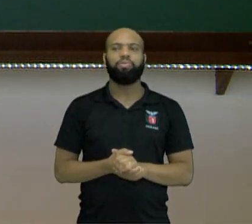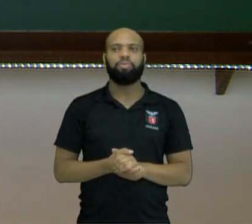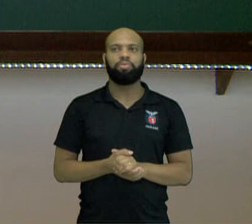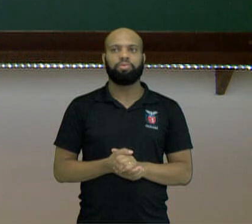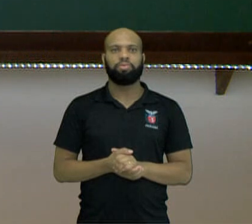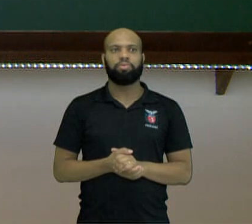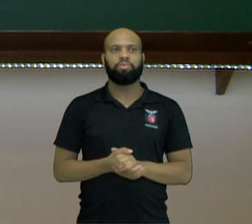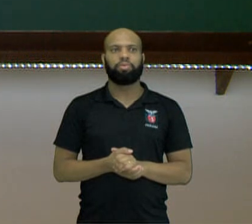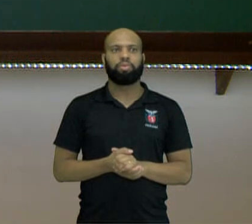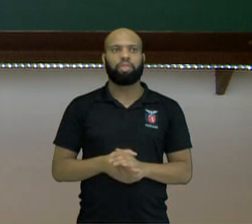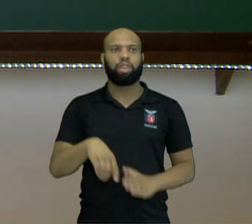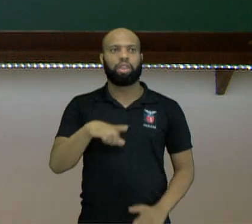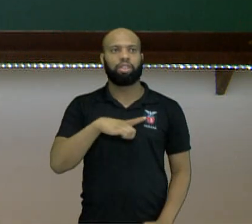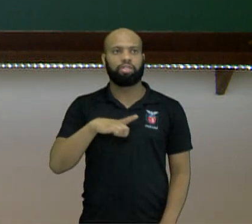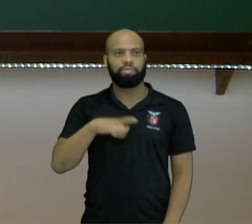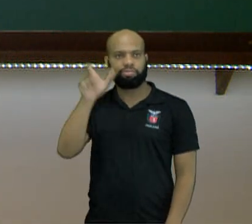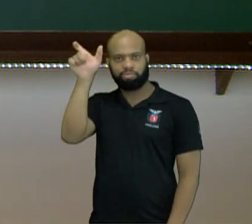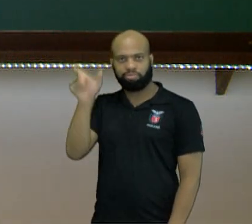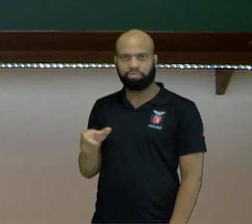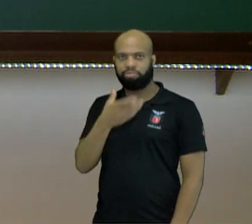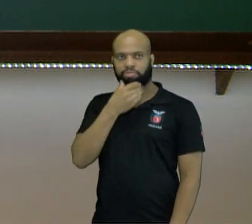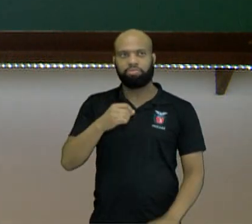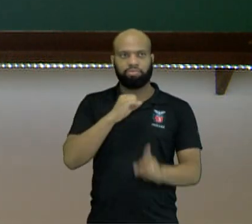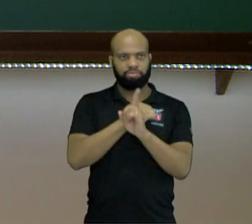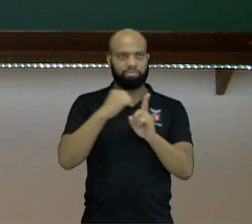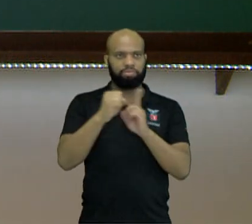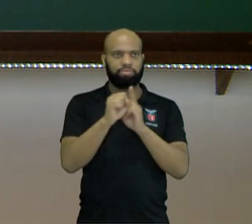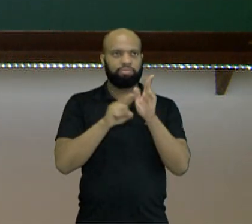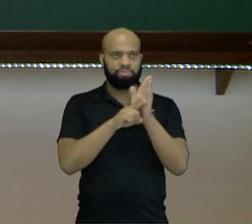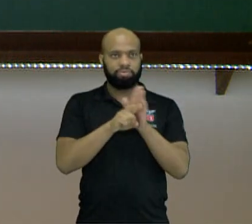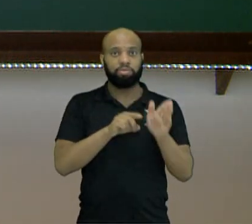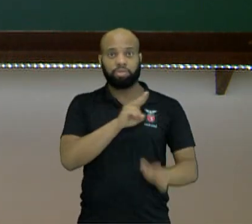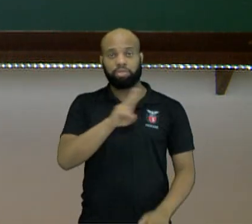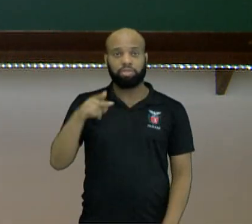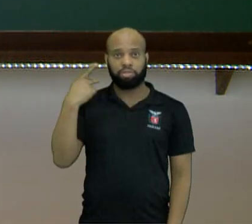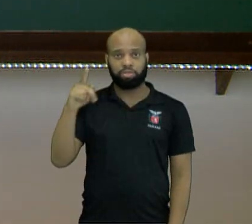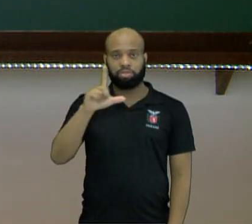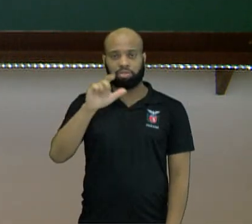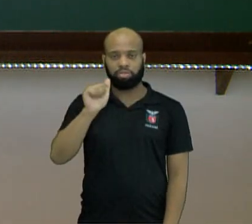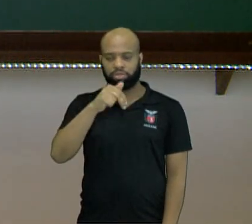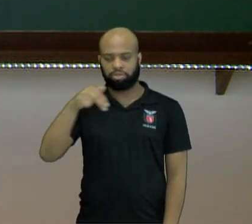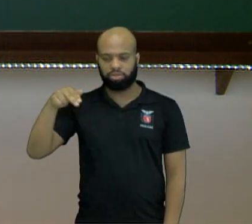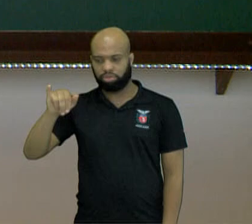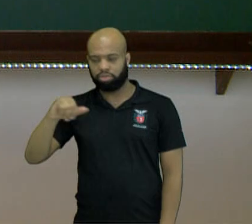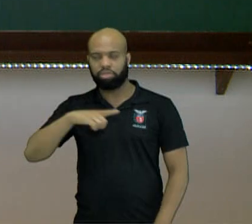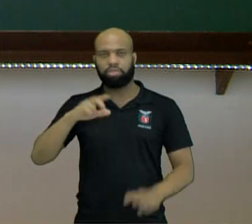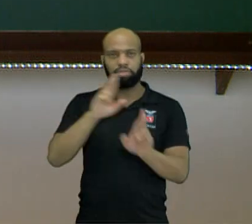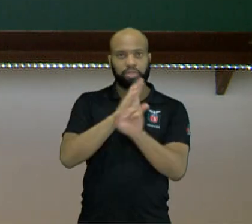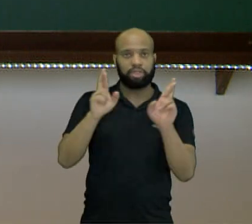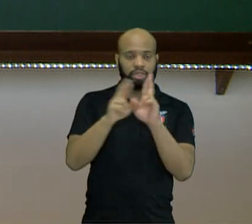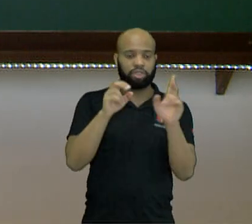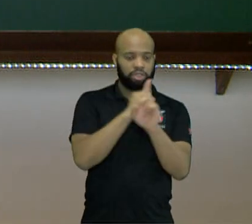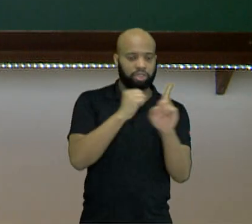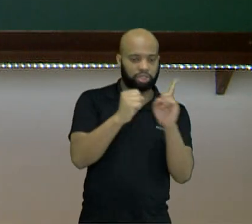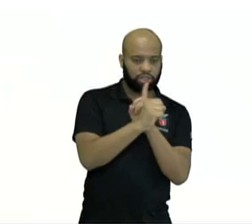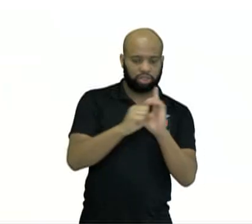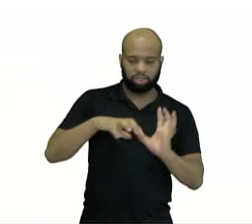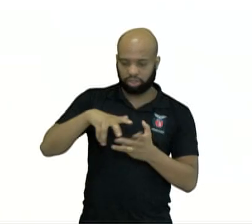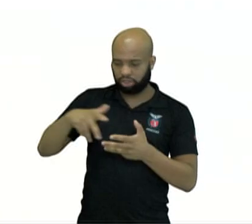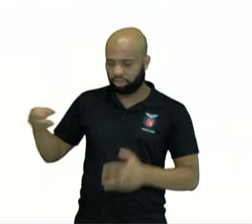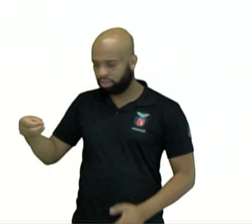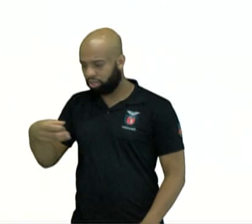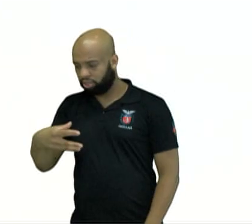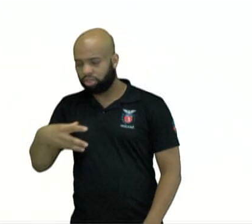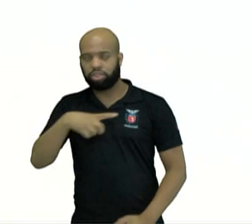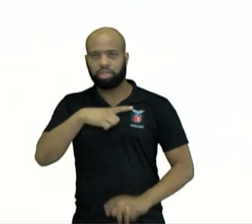Segundo o sociólogo Ottavio Ianni, a relação entre a sociologia e o mundo moderno foi